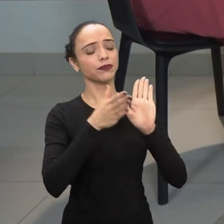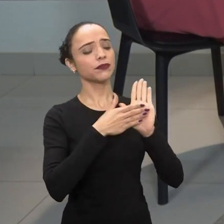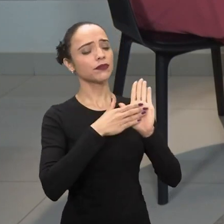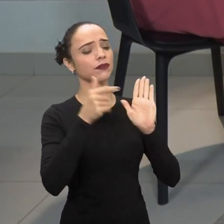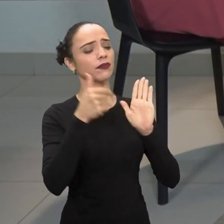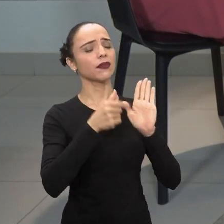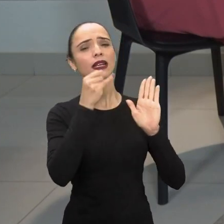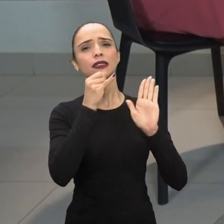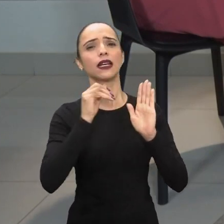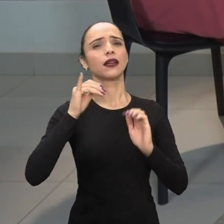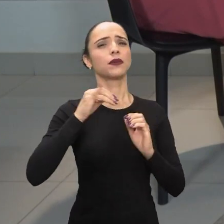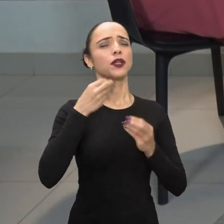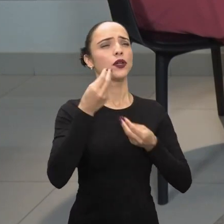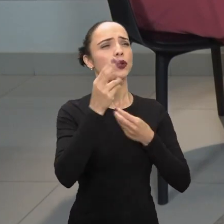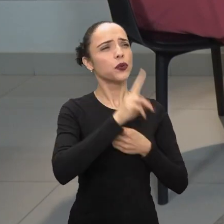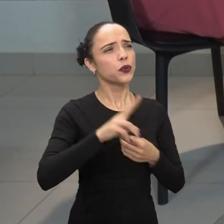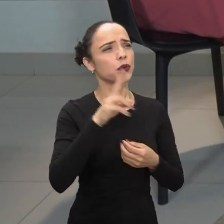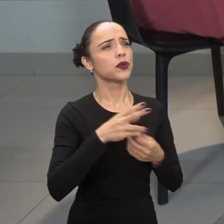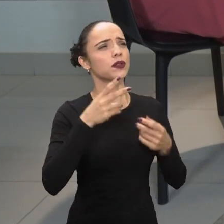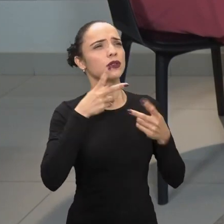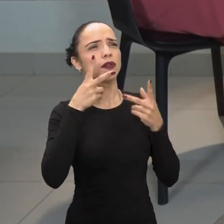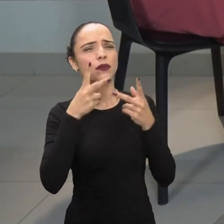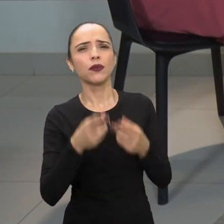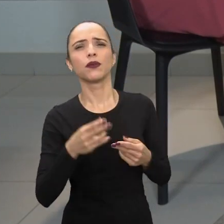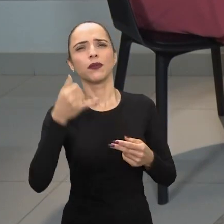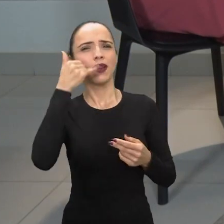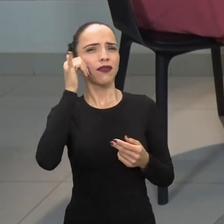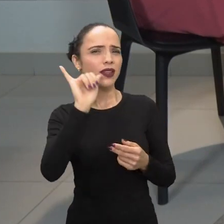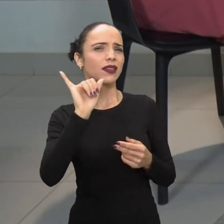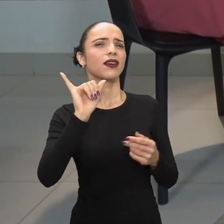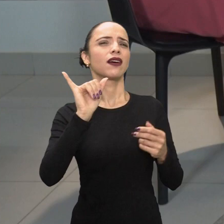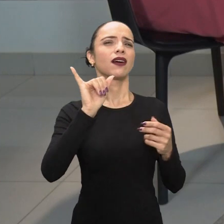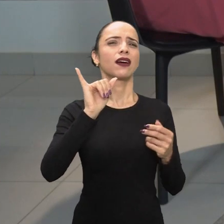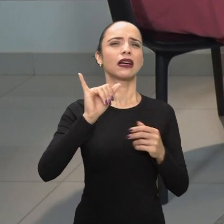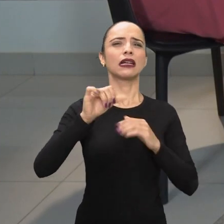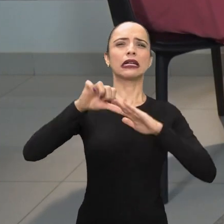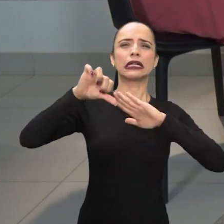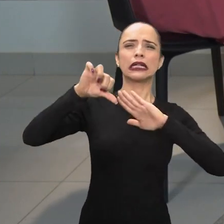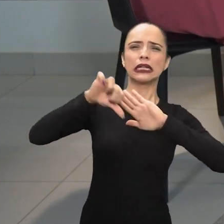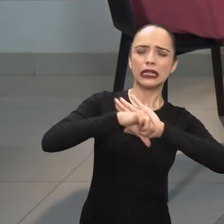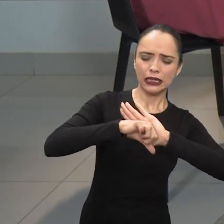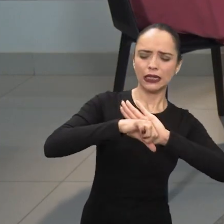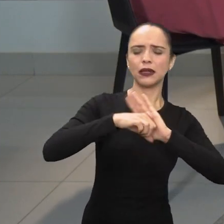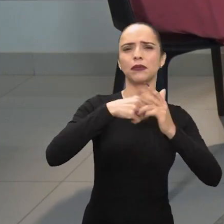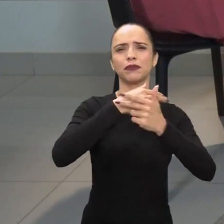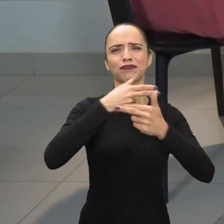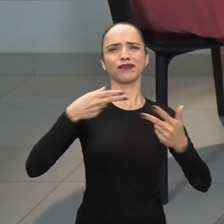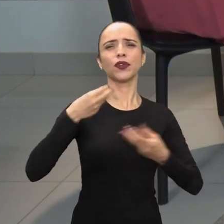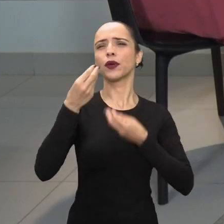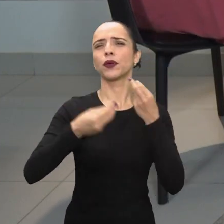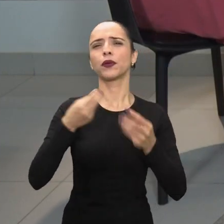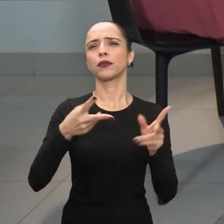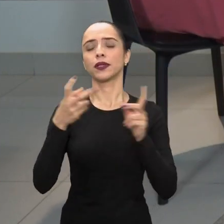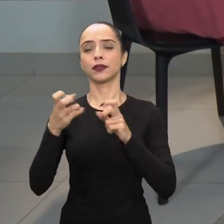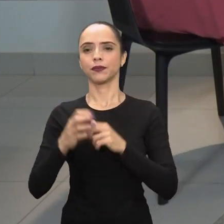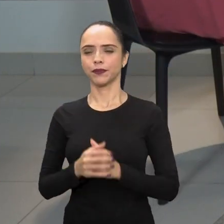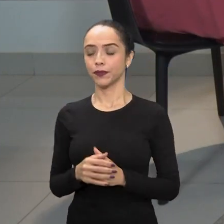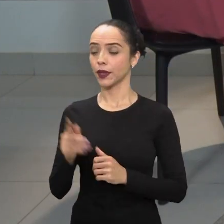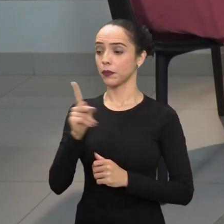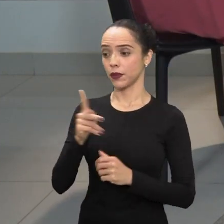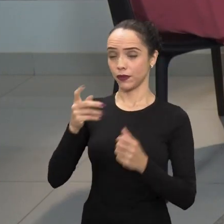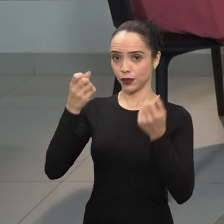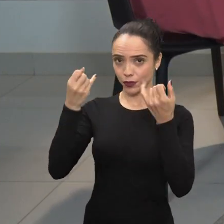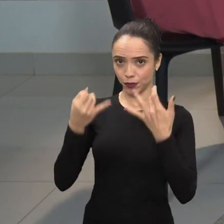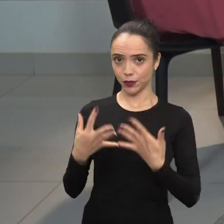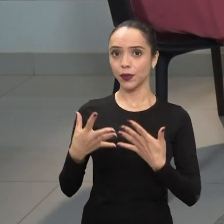de prevenir ou de elucidar crimes é professora Dalva